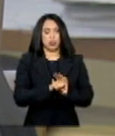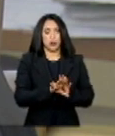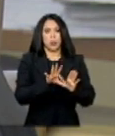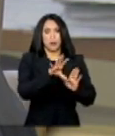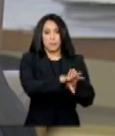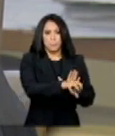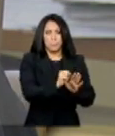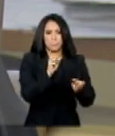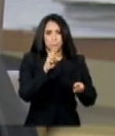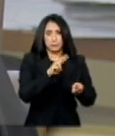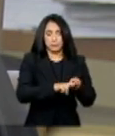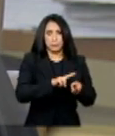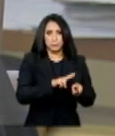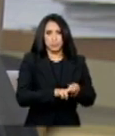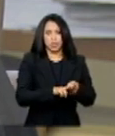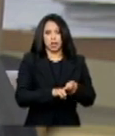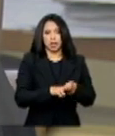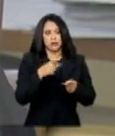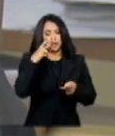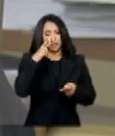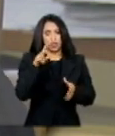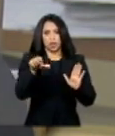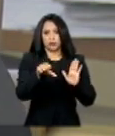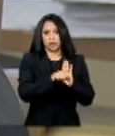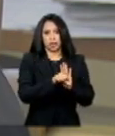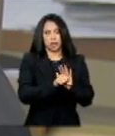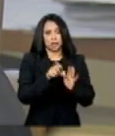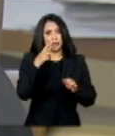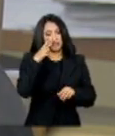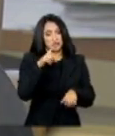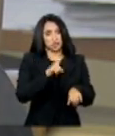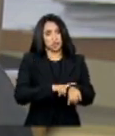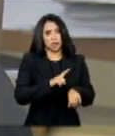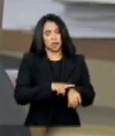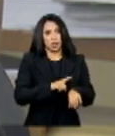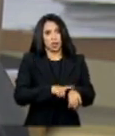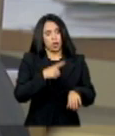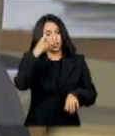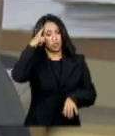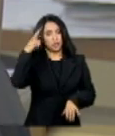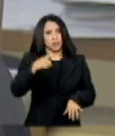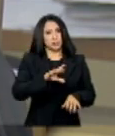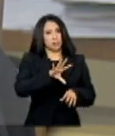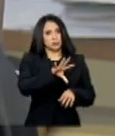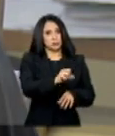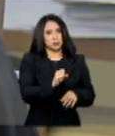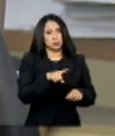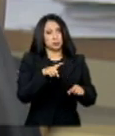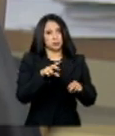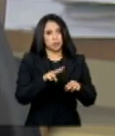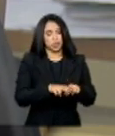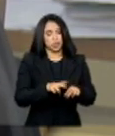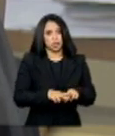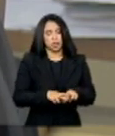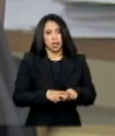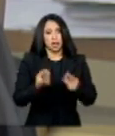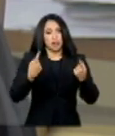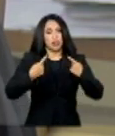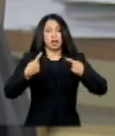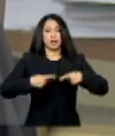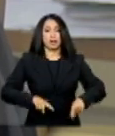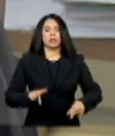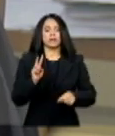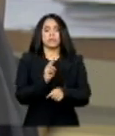de flagrante ou de cumprimento de mandado de apreensão de óleo o devido processo legal e à proteção